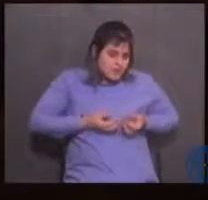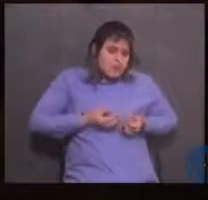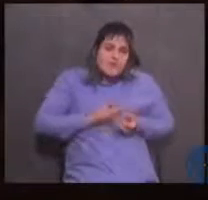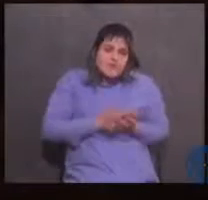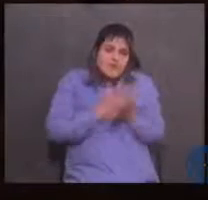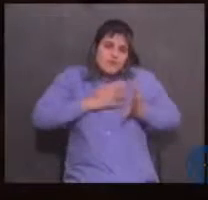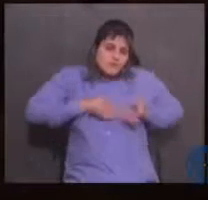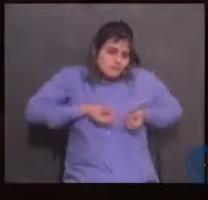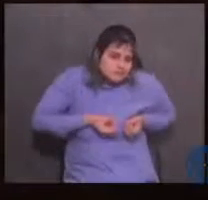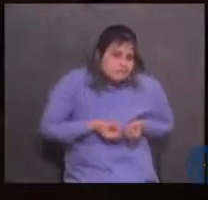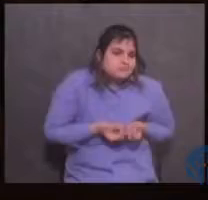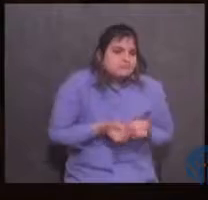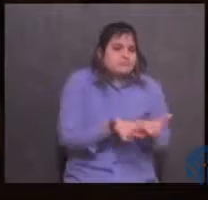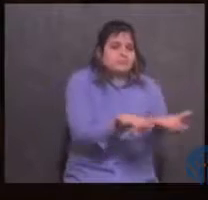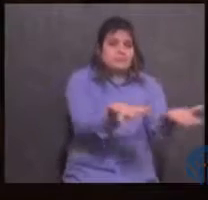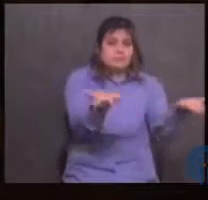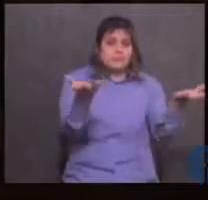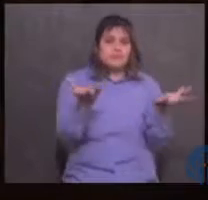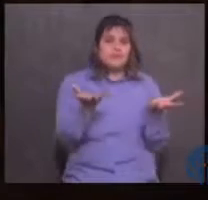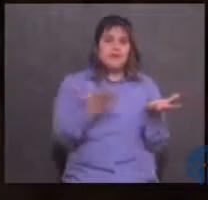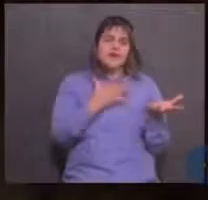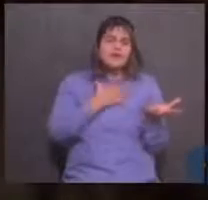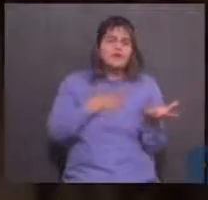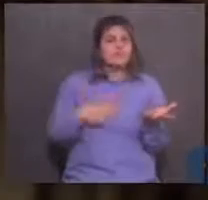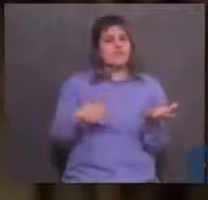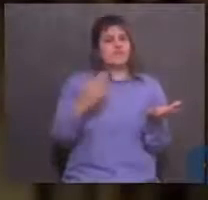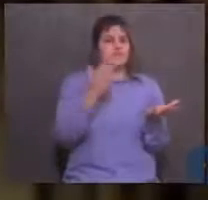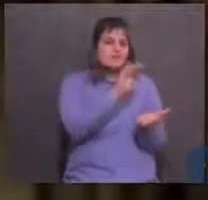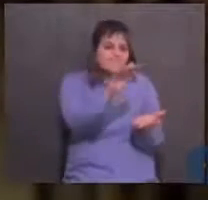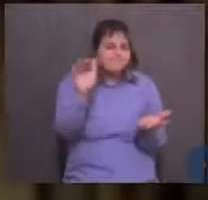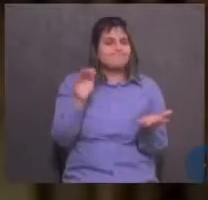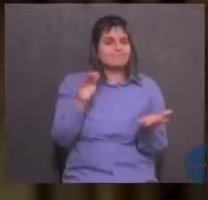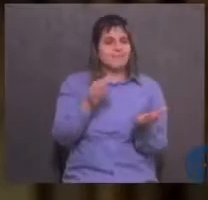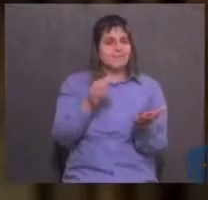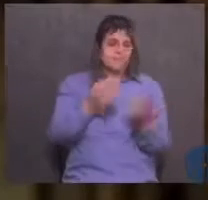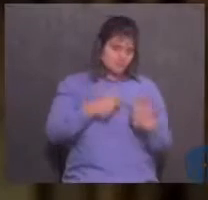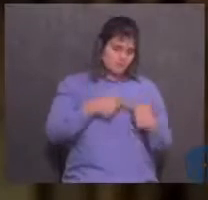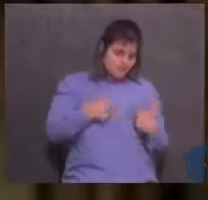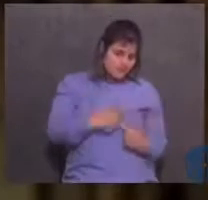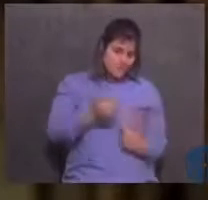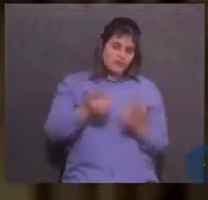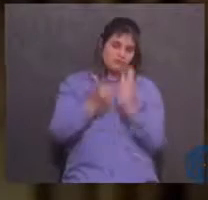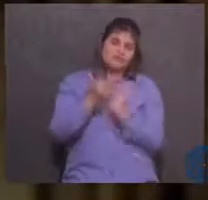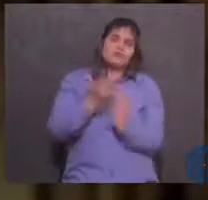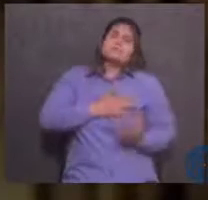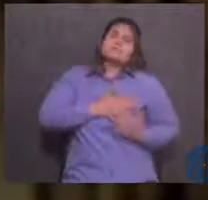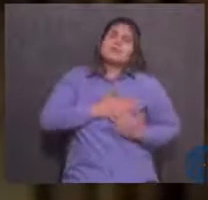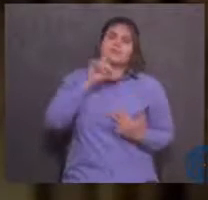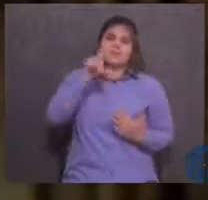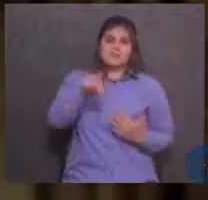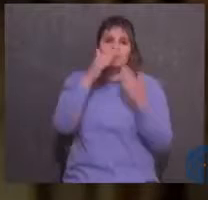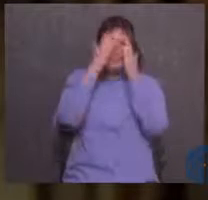a queimar-lhe e a fazer-lhe gostar tanto do coração de Jesus e do coração de Maria.